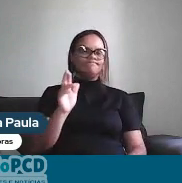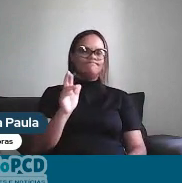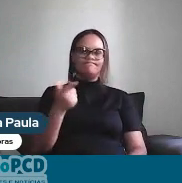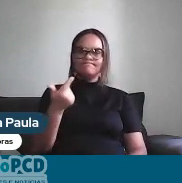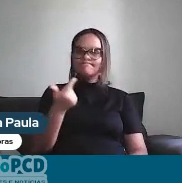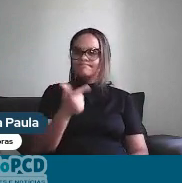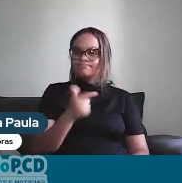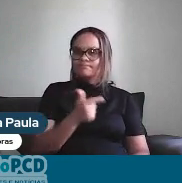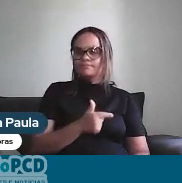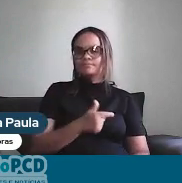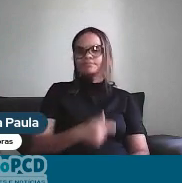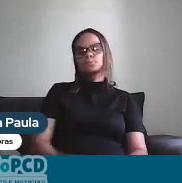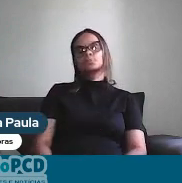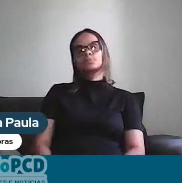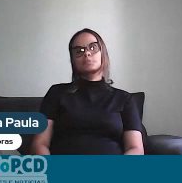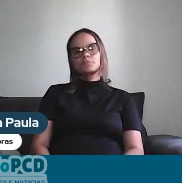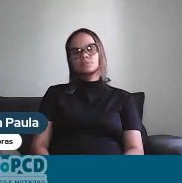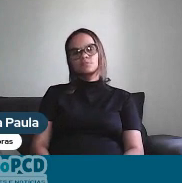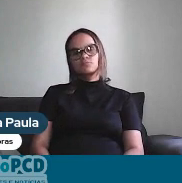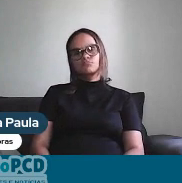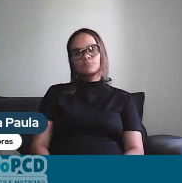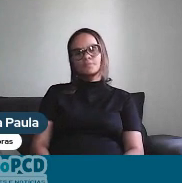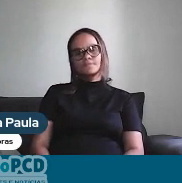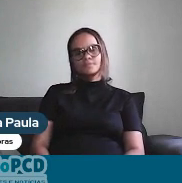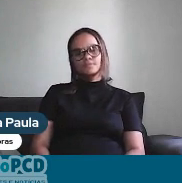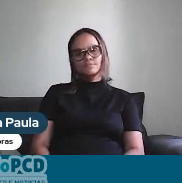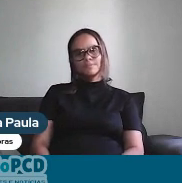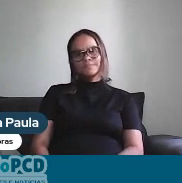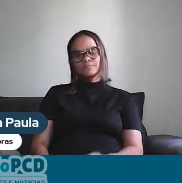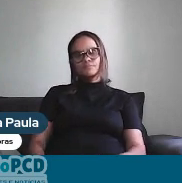pessoa com deficiência. Não sei se fui clara